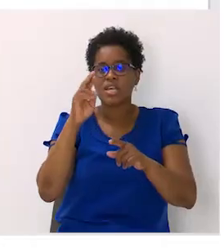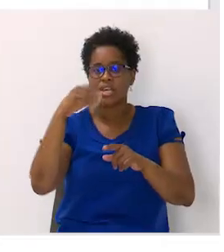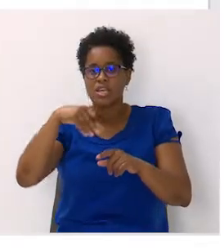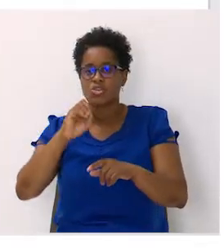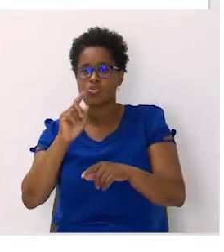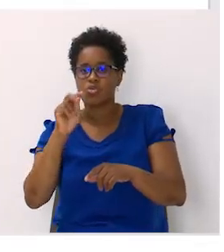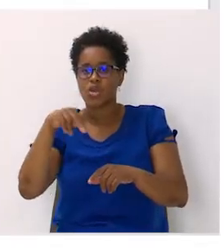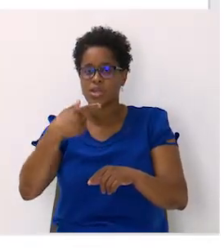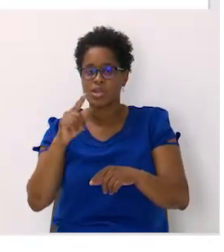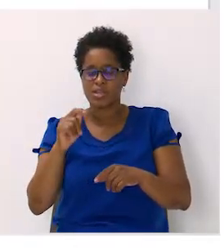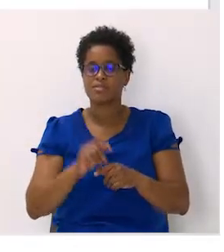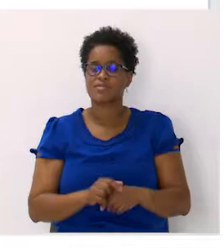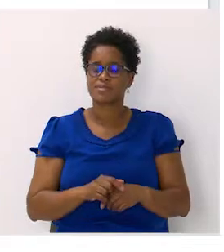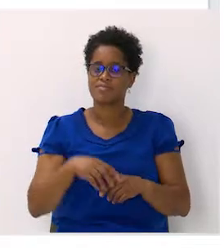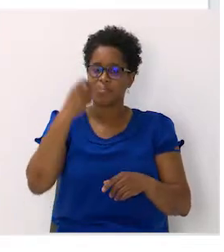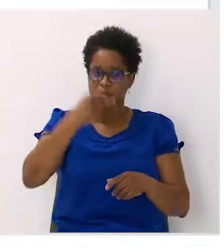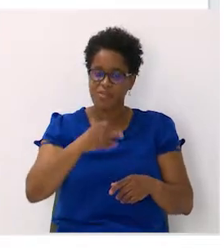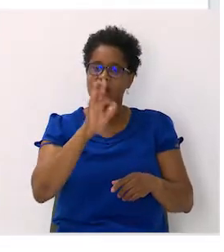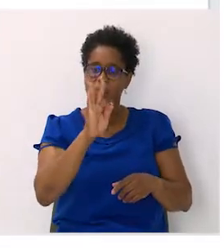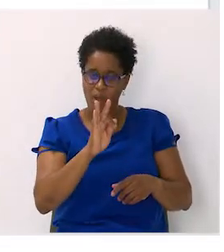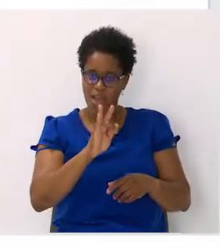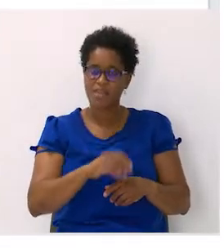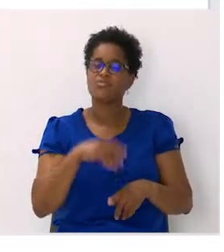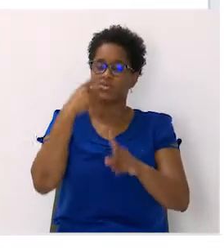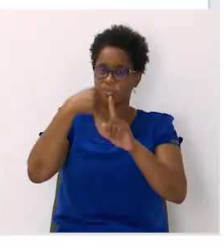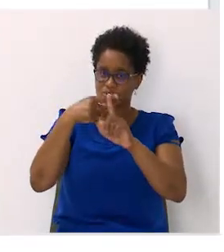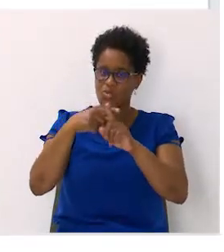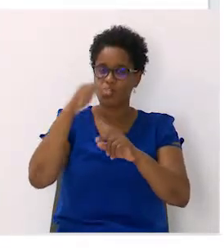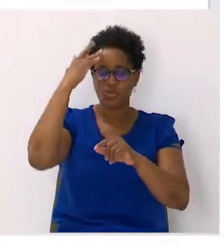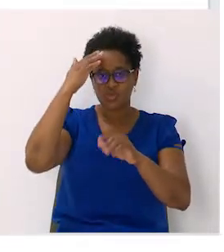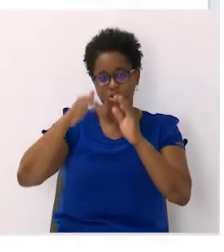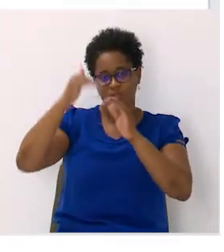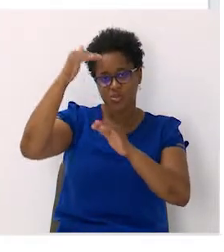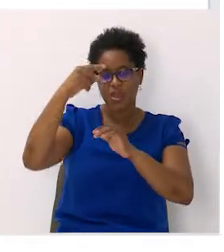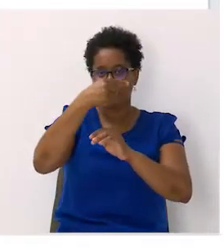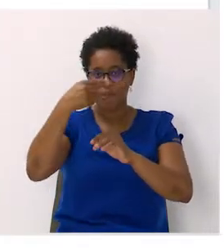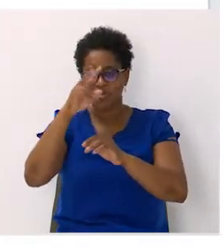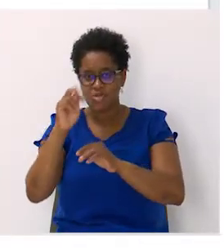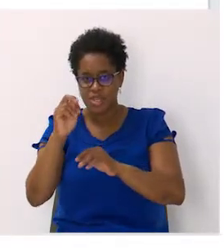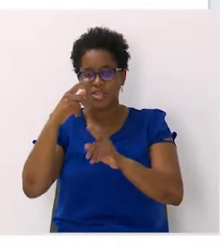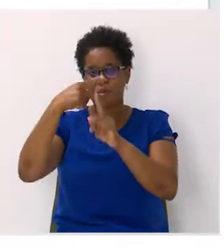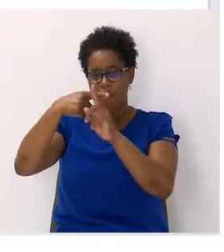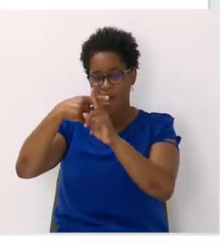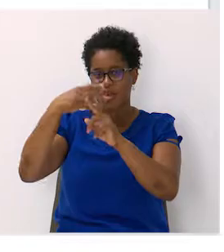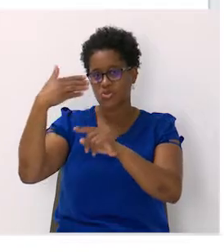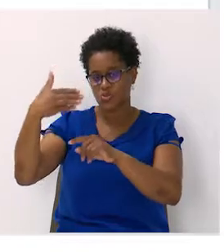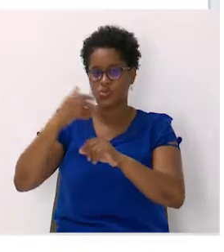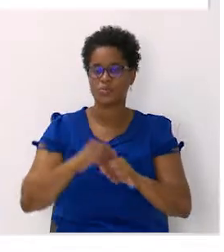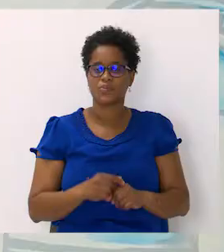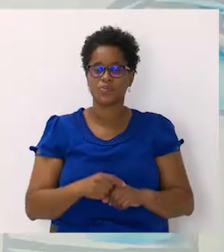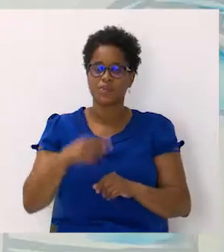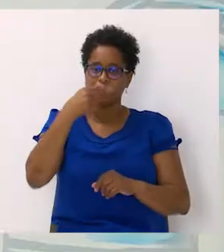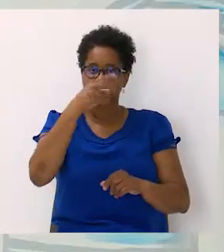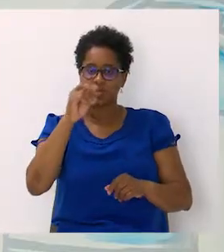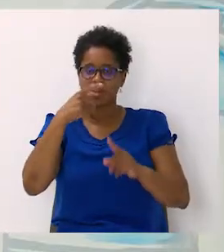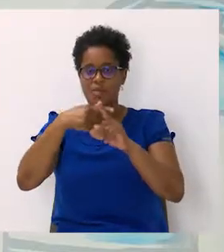expoentes. Manter a base, 4, e somar os expoentes. Menos 3 mais 1.